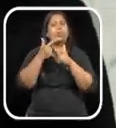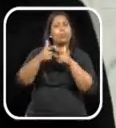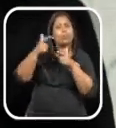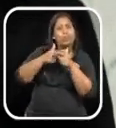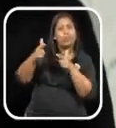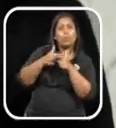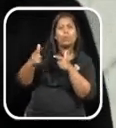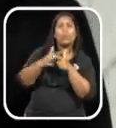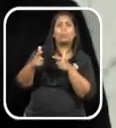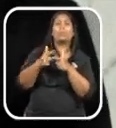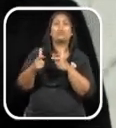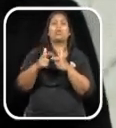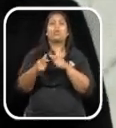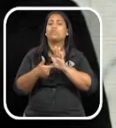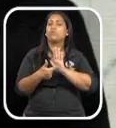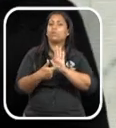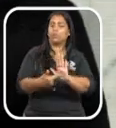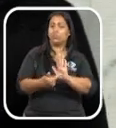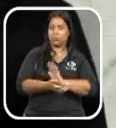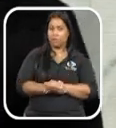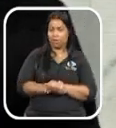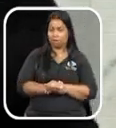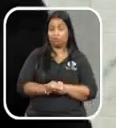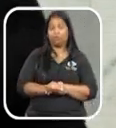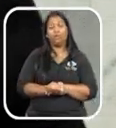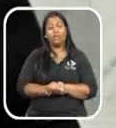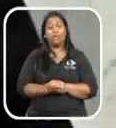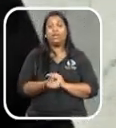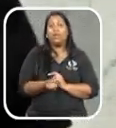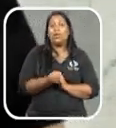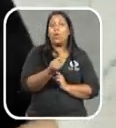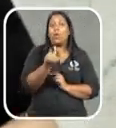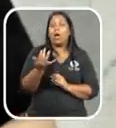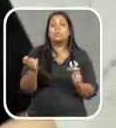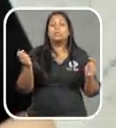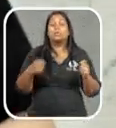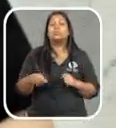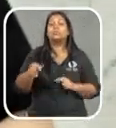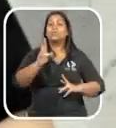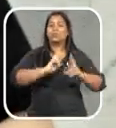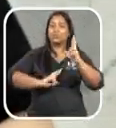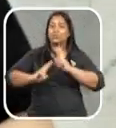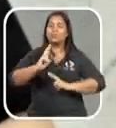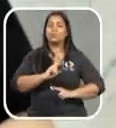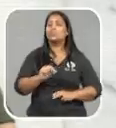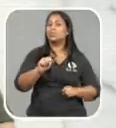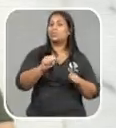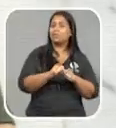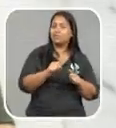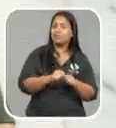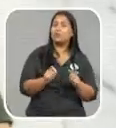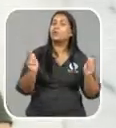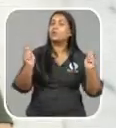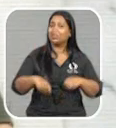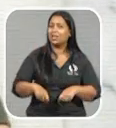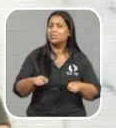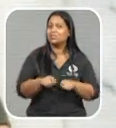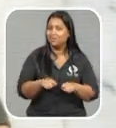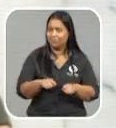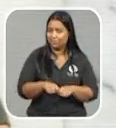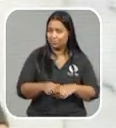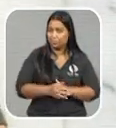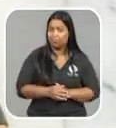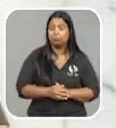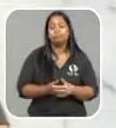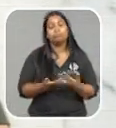e quais as possíveis soluções, o que está sendo feito, o que pode ser feito com relação a esses problemas. É muito triste o que está acontecendo na educação em Rio Preto.